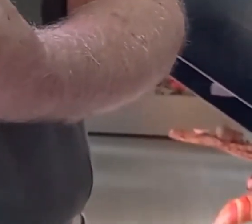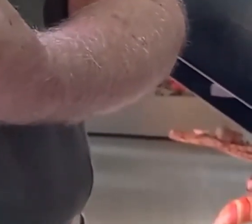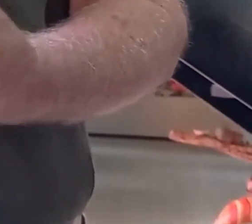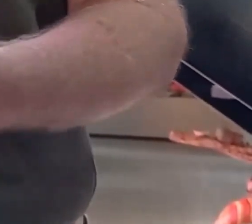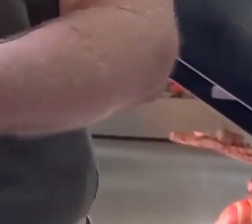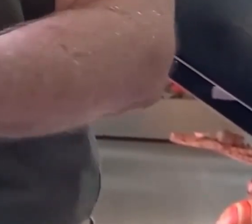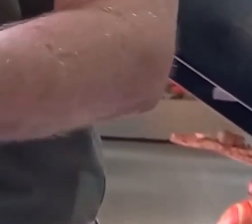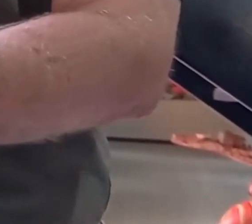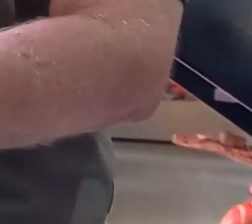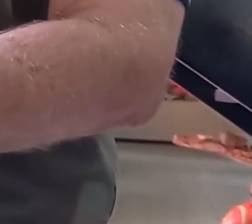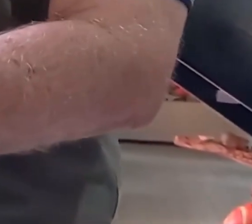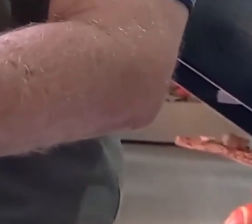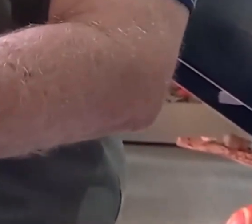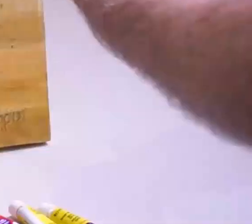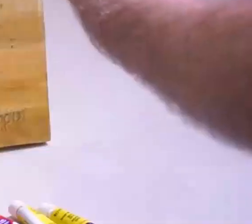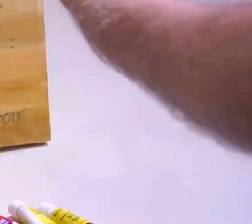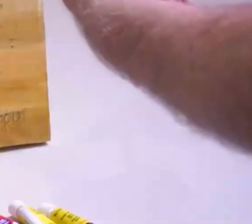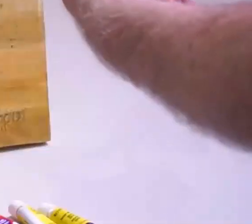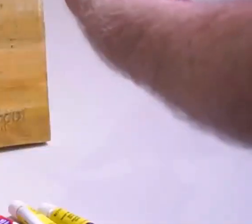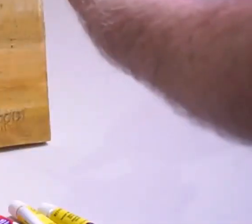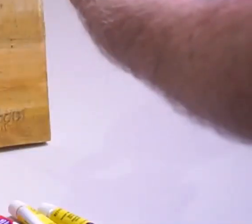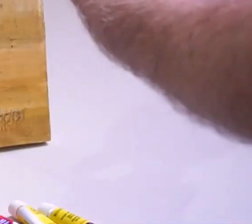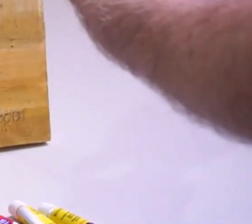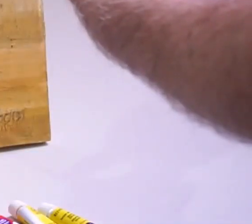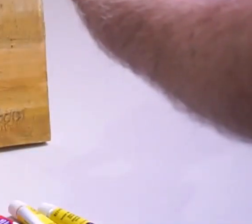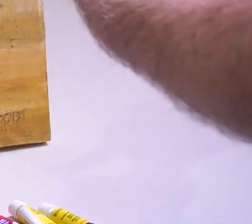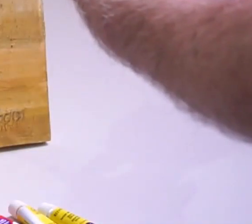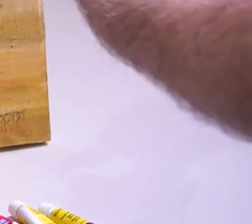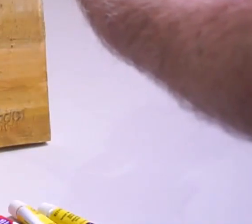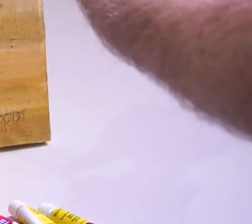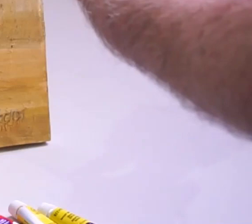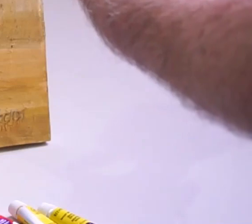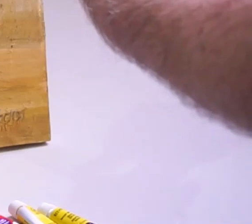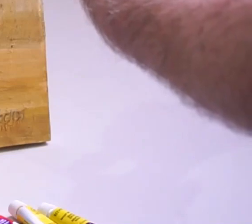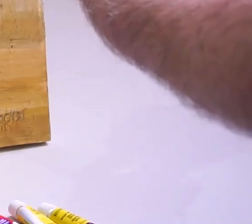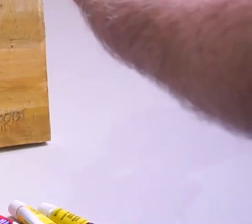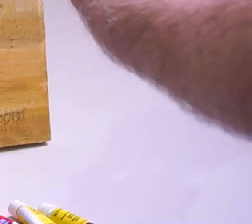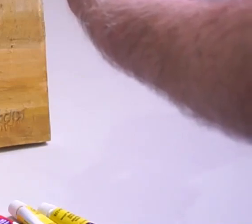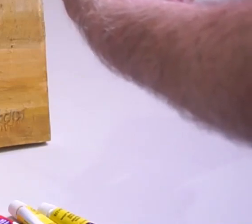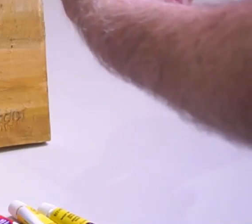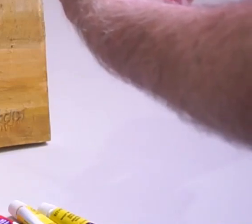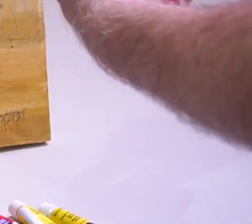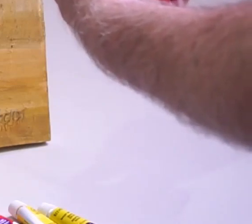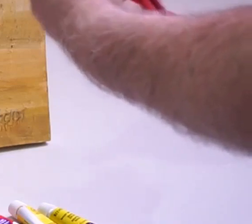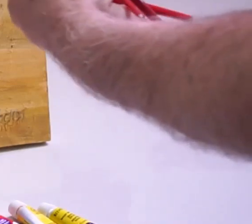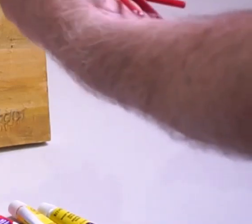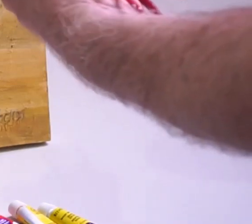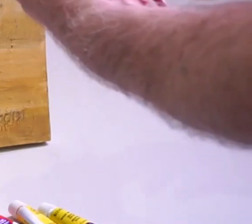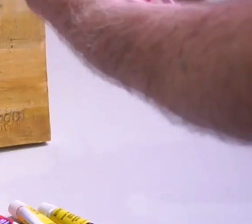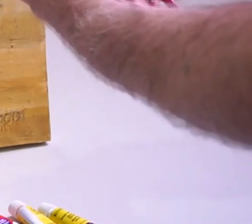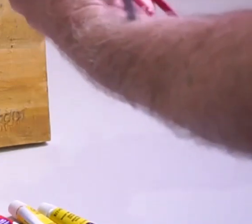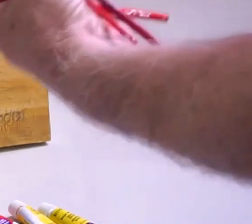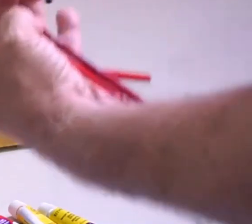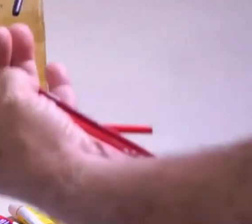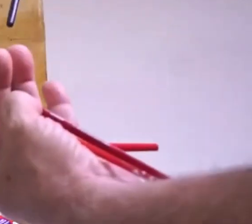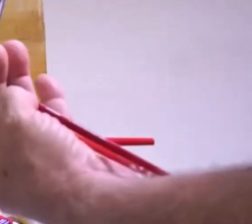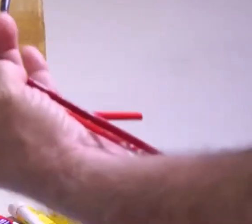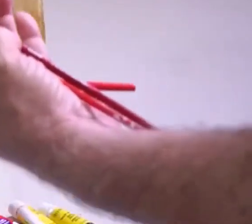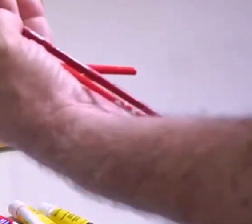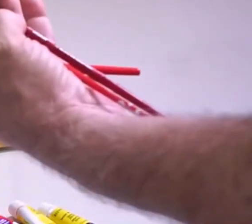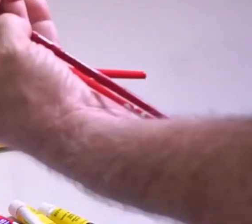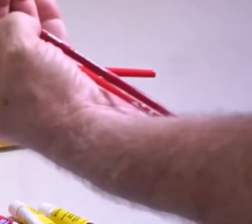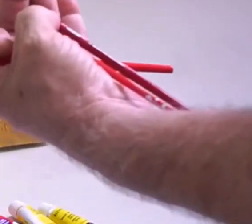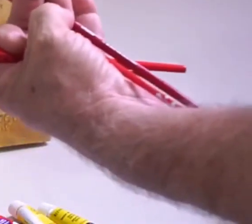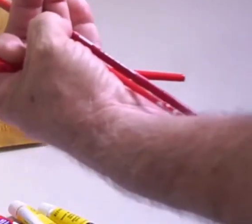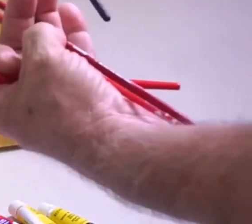variedade de pincéis. Um conselho que eu dou, compre pincel sempre da cor vermelha, tá? Isso aqui não é vermelho, você